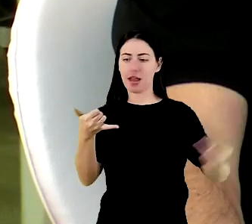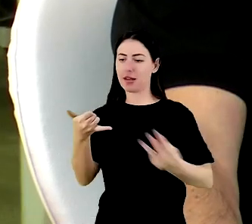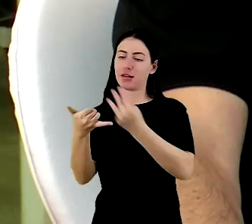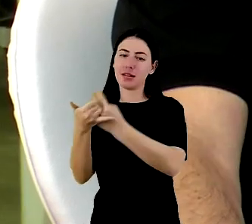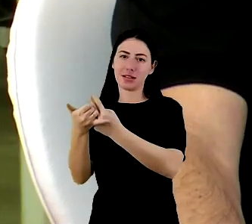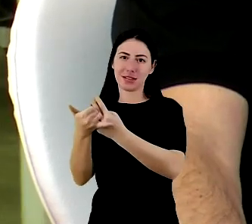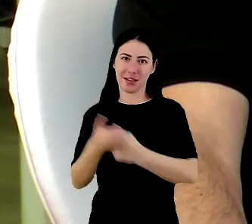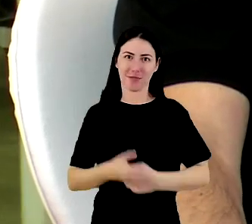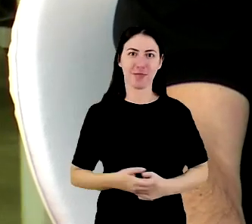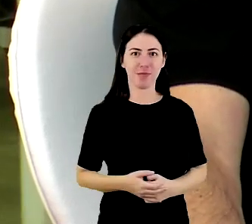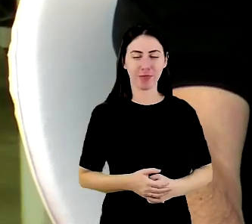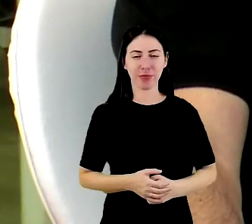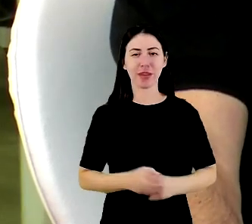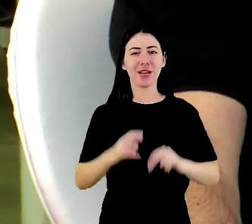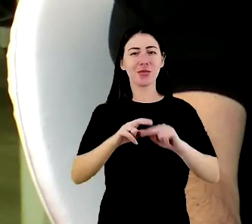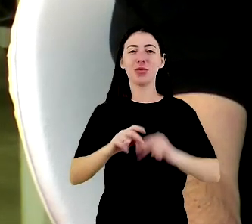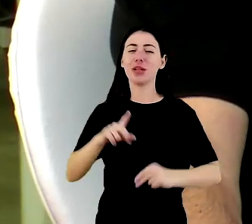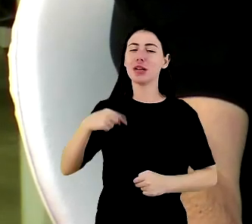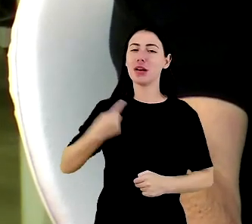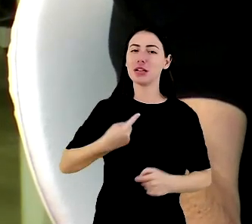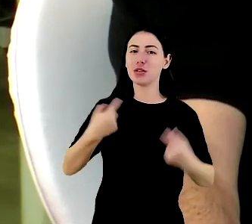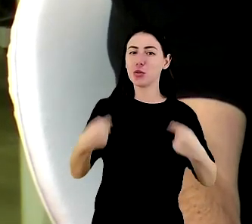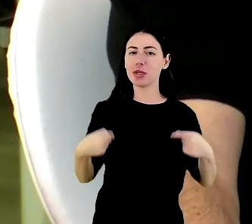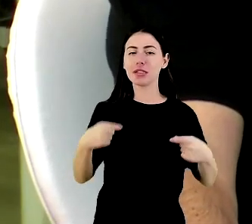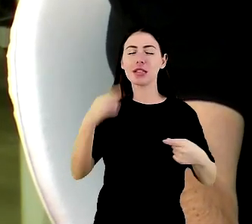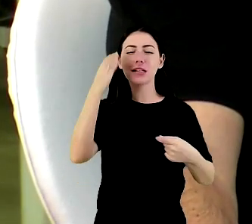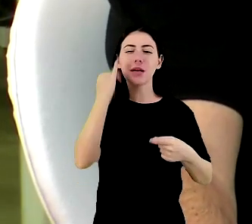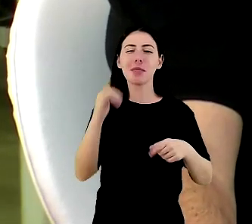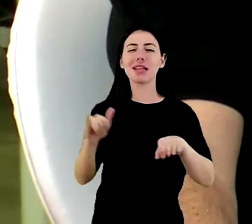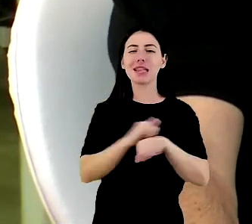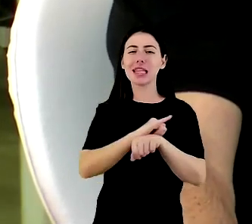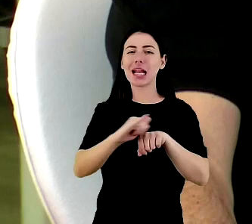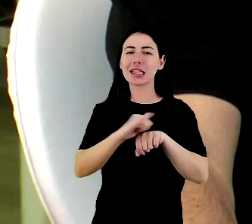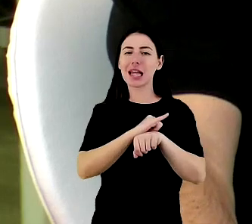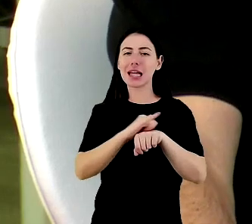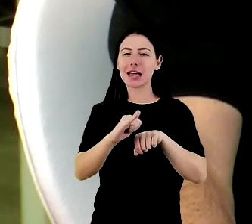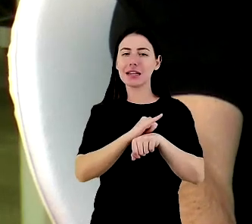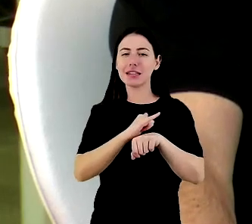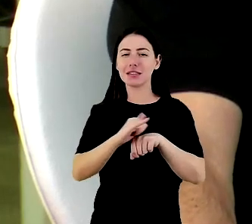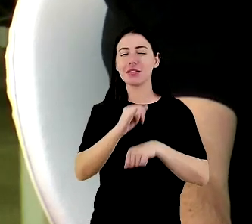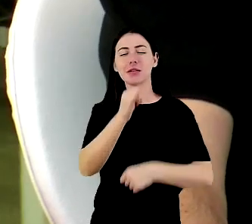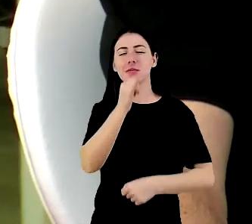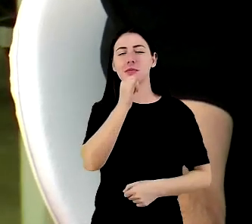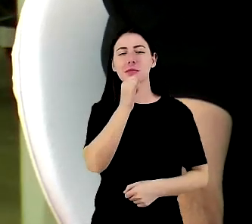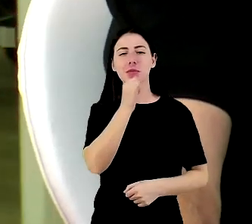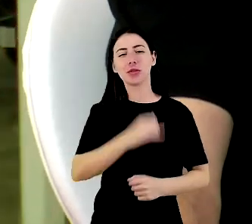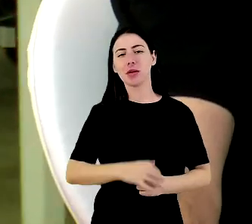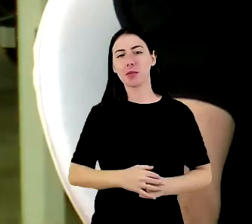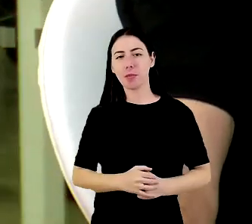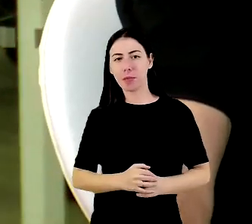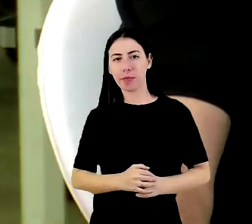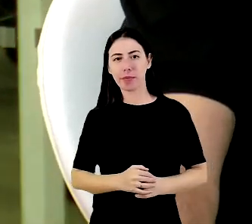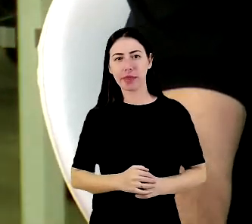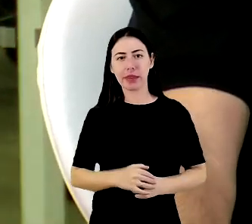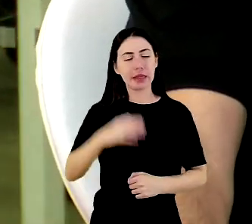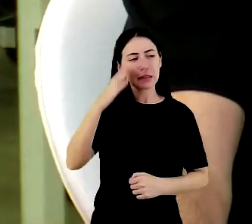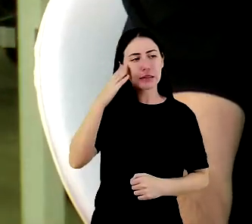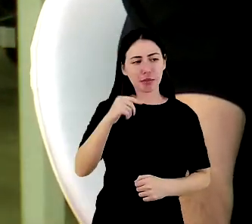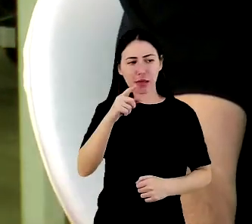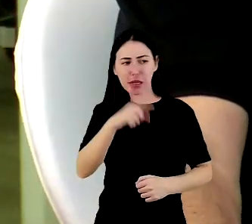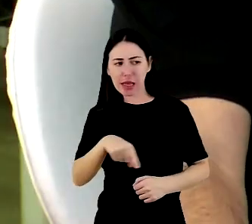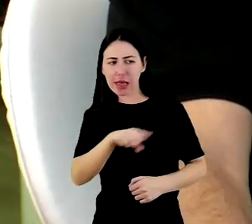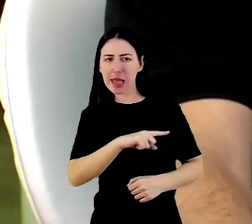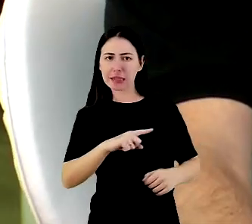fez o processo de onboarding de um novo colaborador da Raizen para entender se é fluido ou não se é fluido? Se funciona,